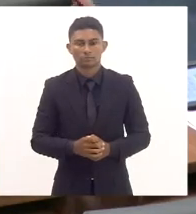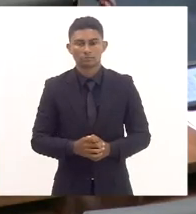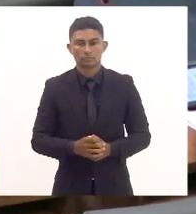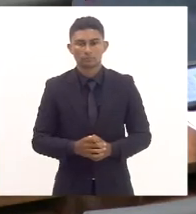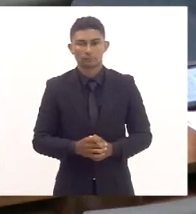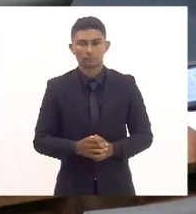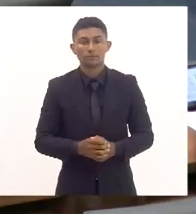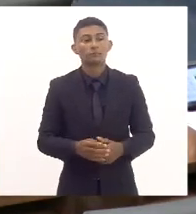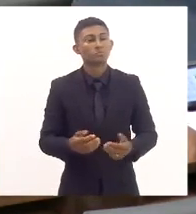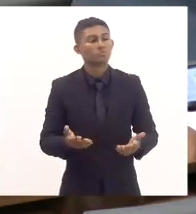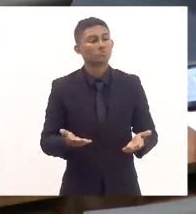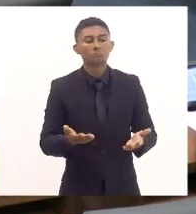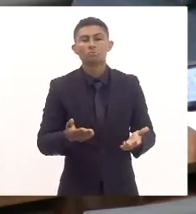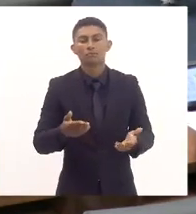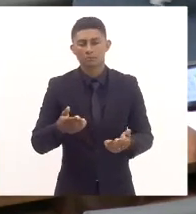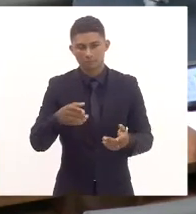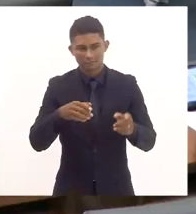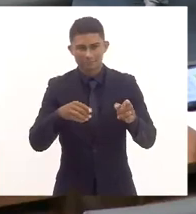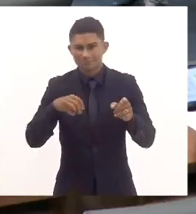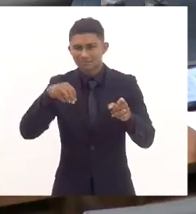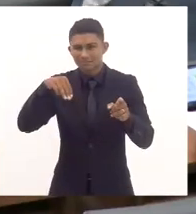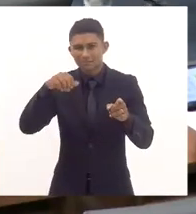deputado Márcio